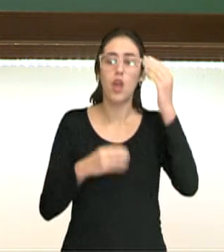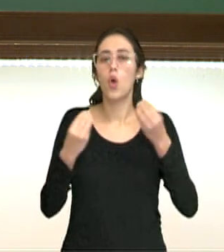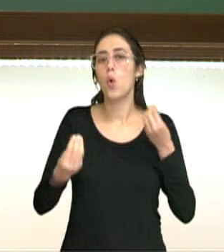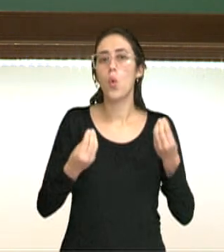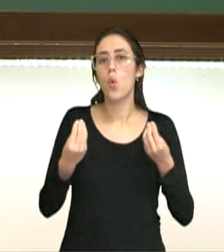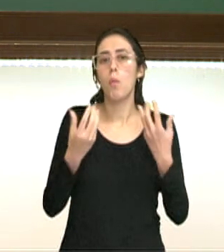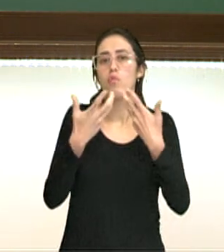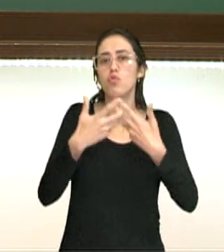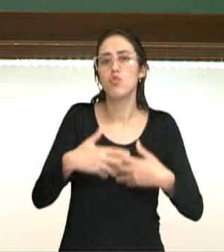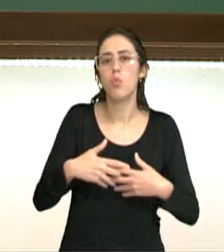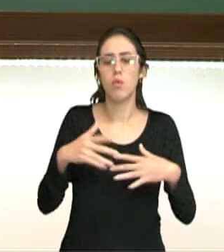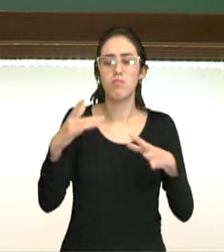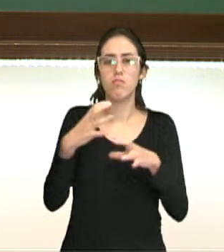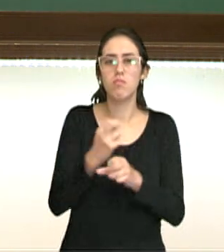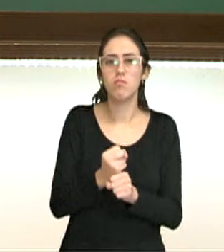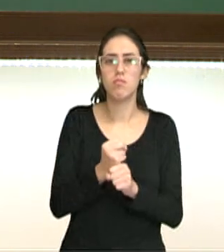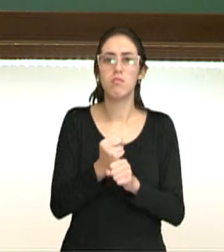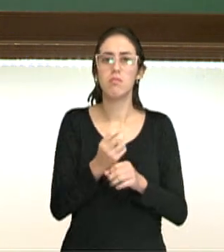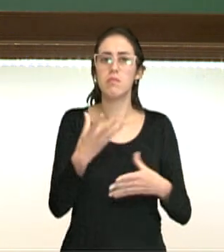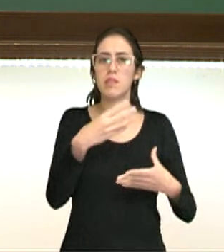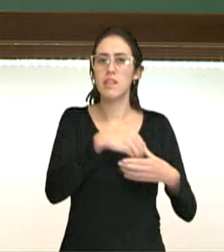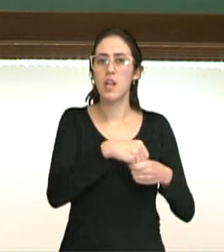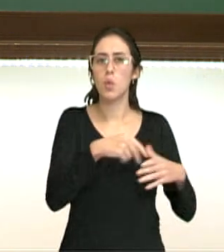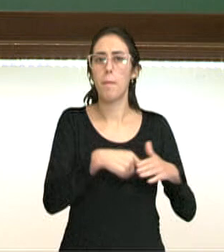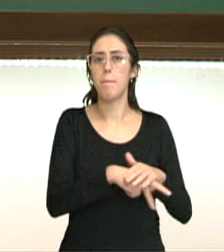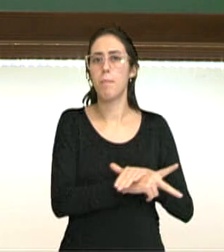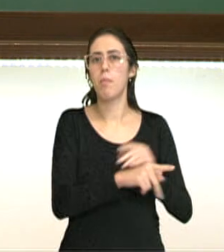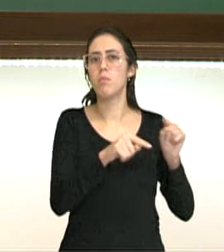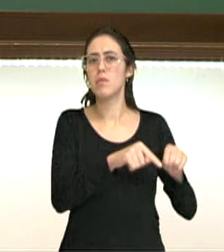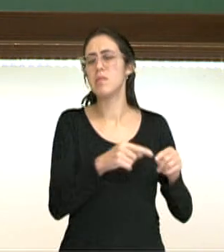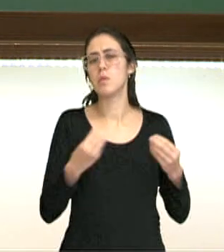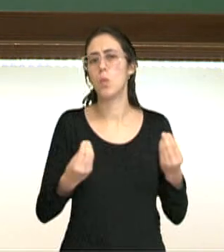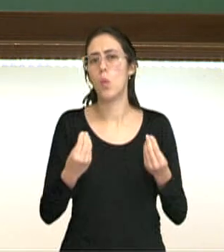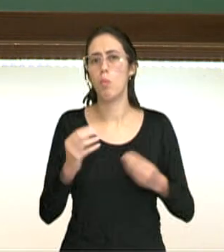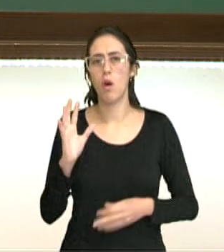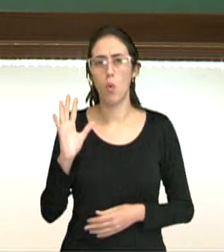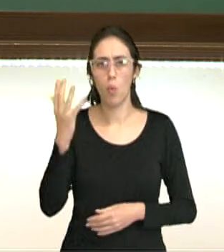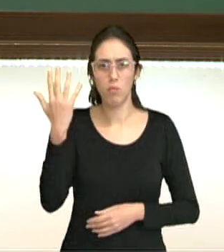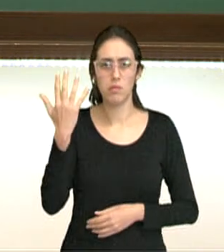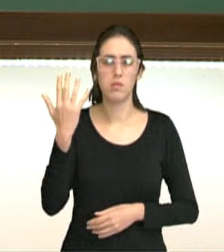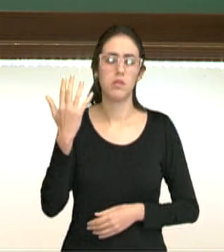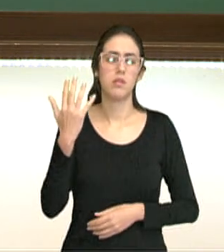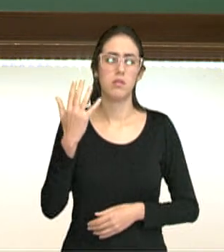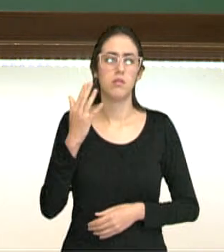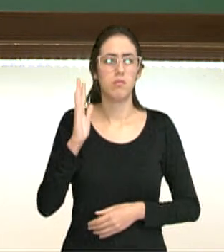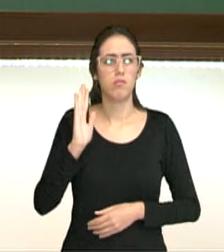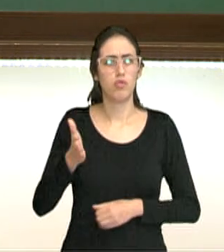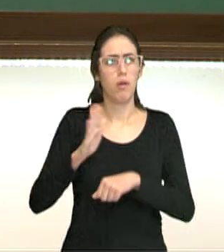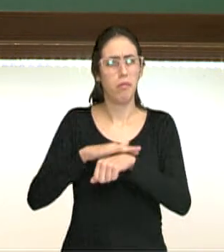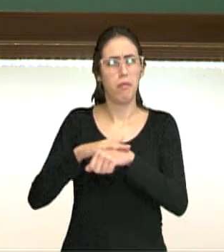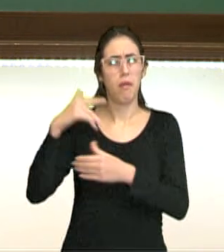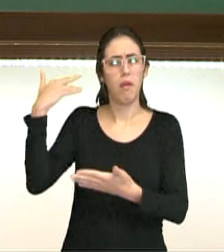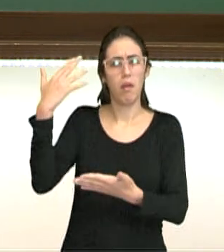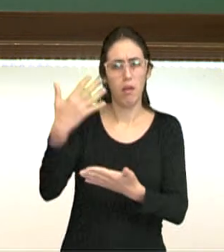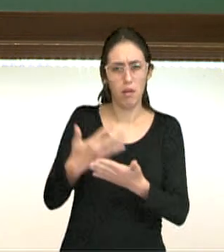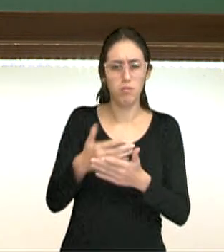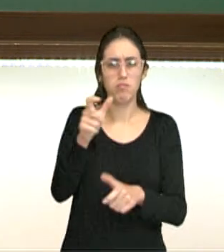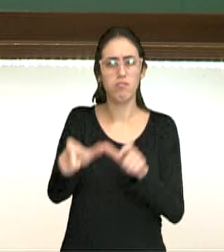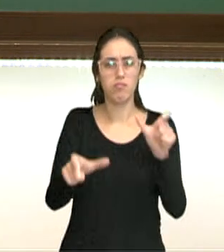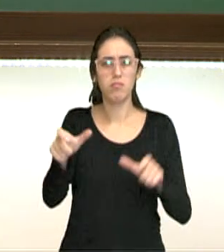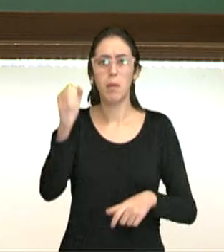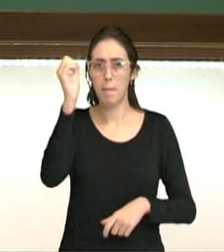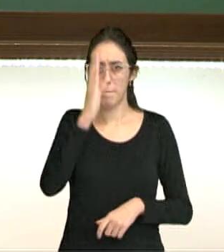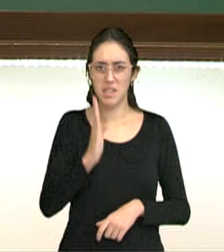investimento na nossa poupança, nossa famosa poupança, que já durante muito tempo o brasileiro colocou como o